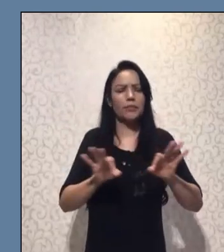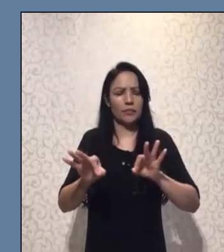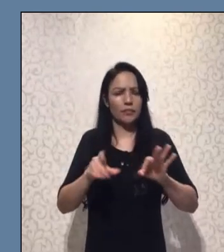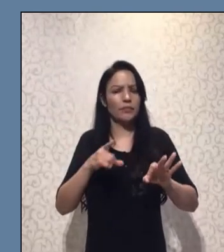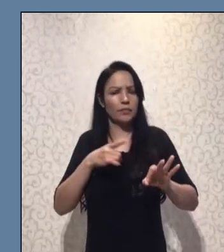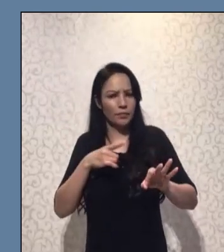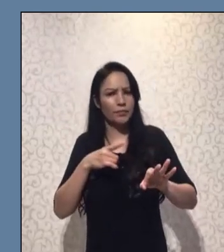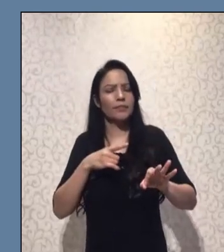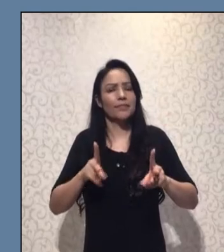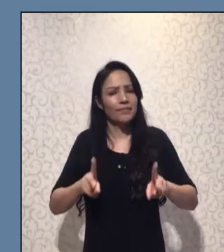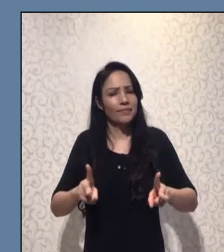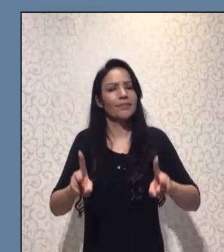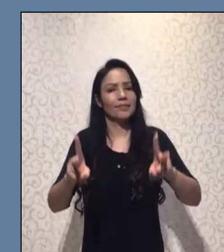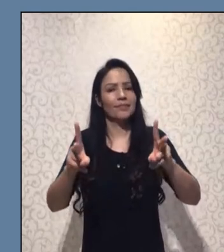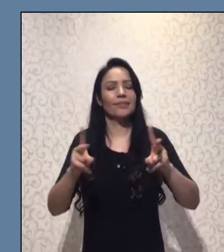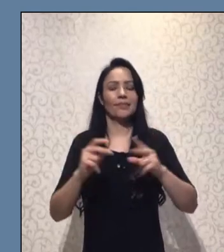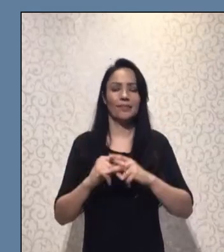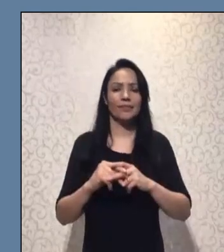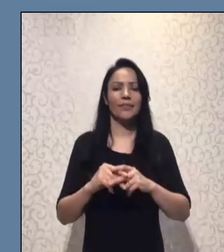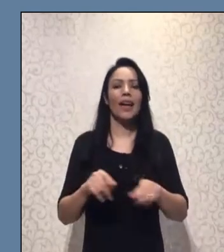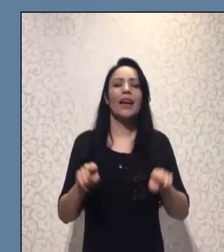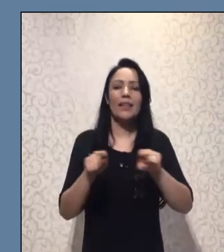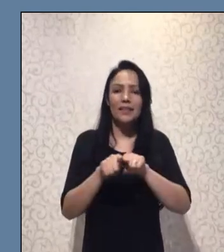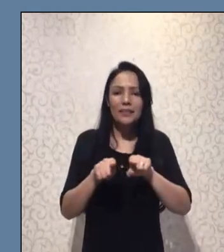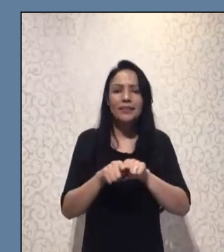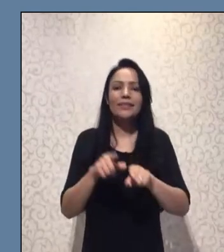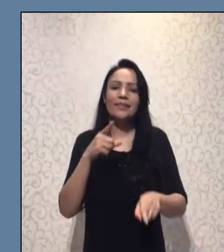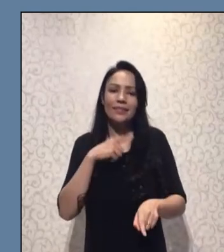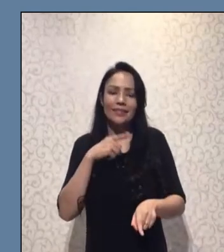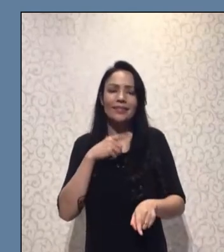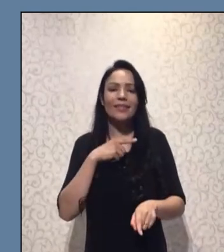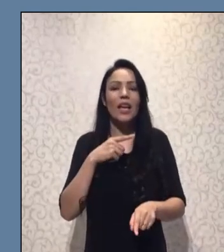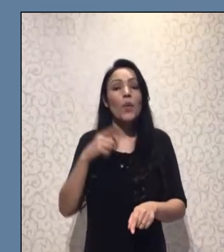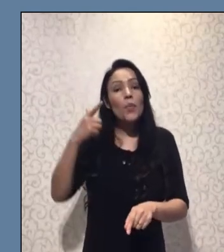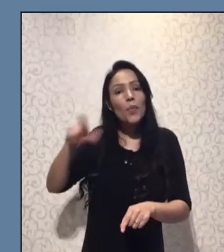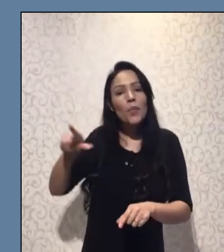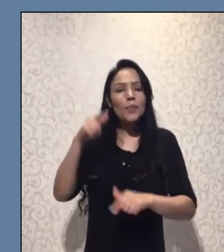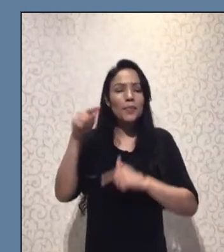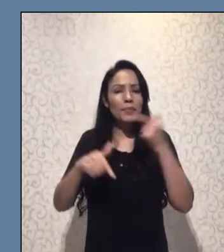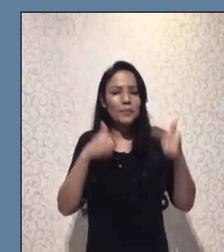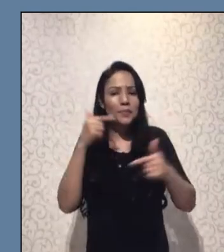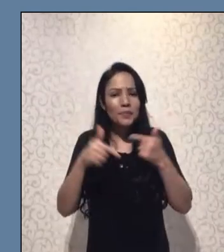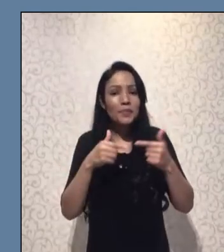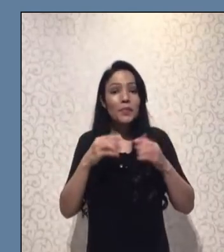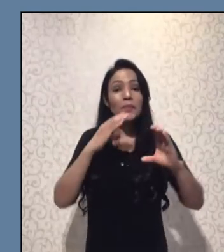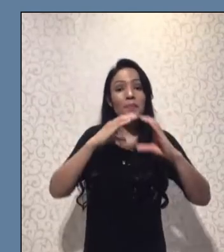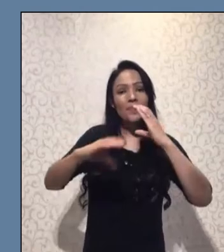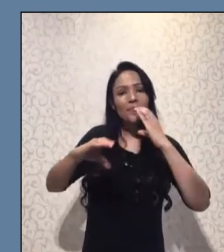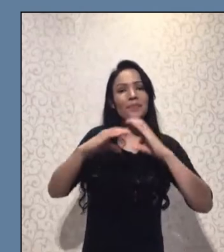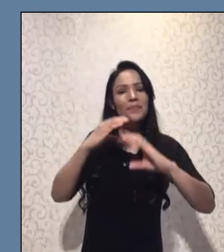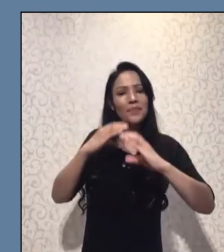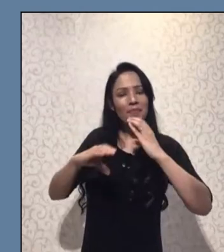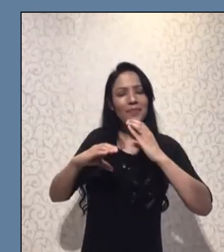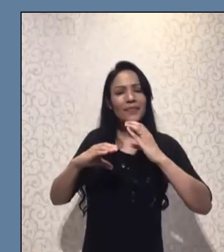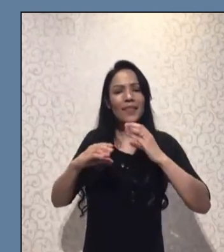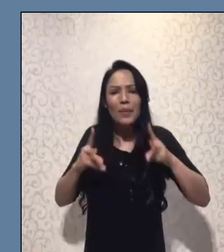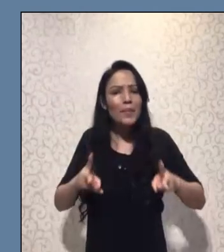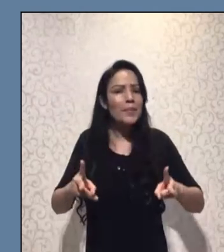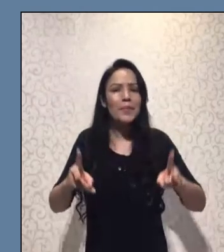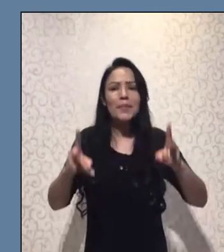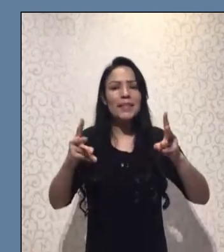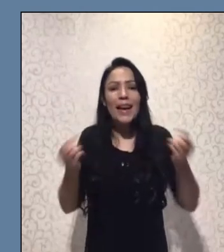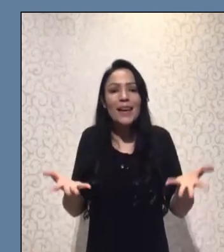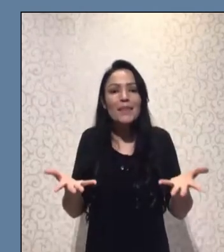manter esse... E tem, por outro lado, esse trabalho de comunicação, né, de manter acesa